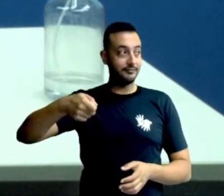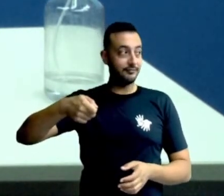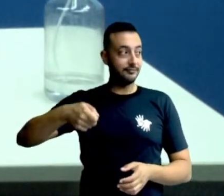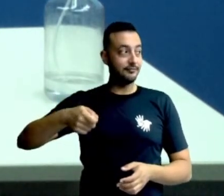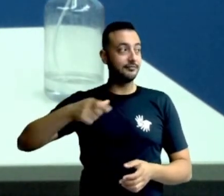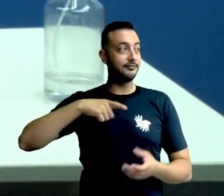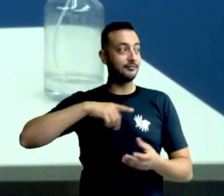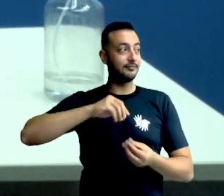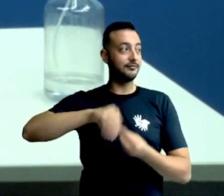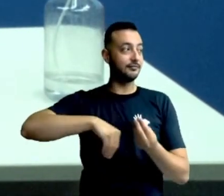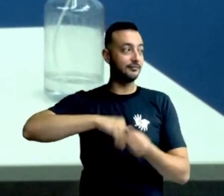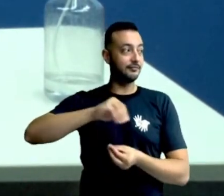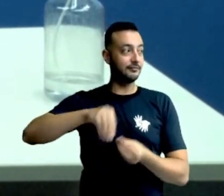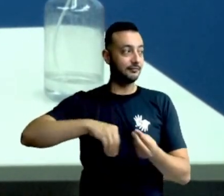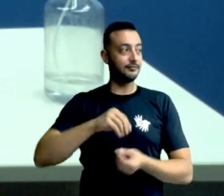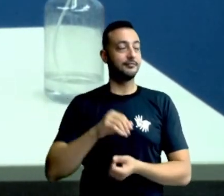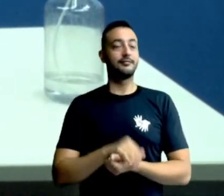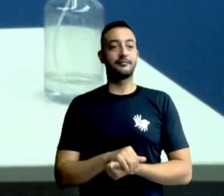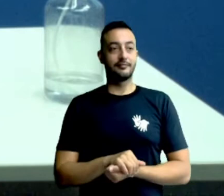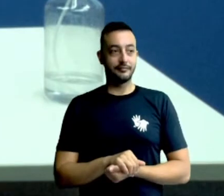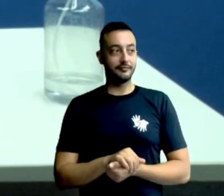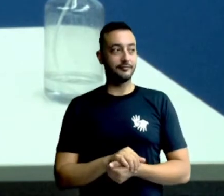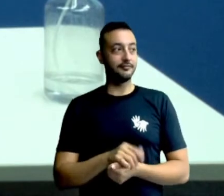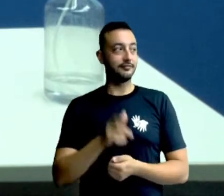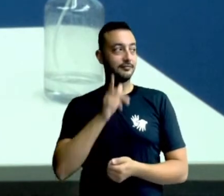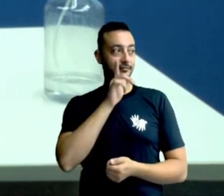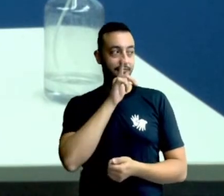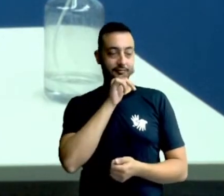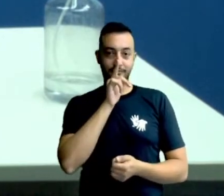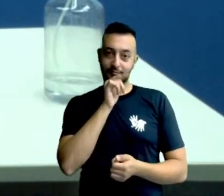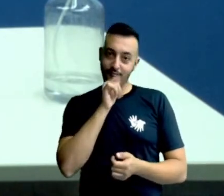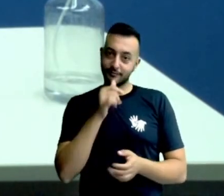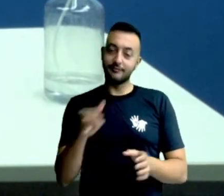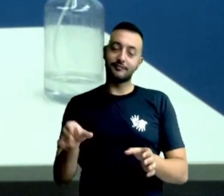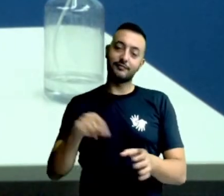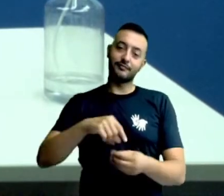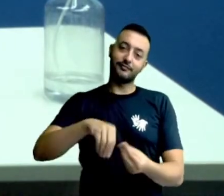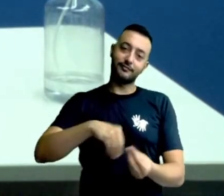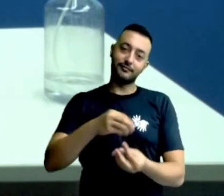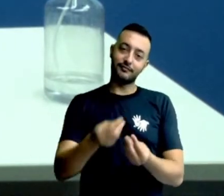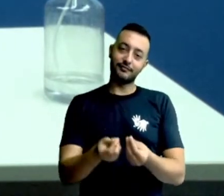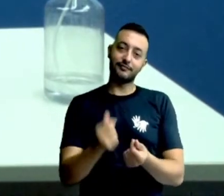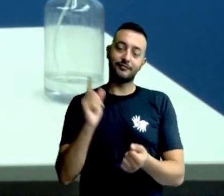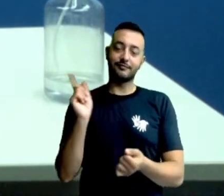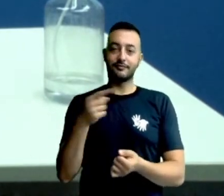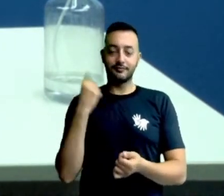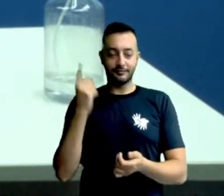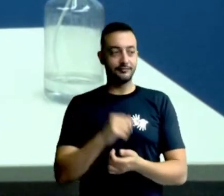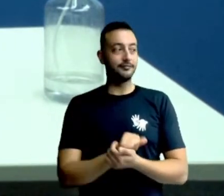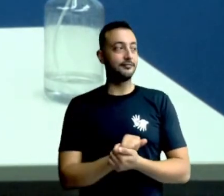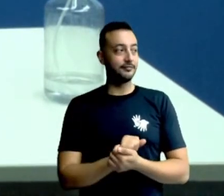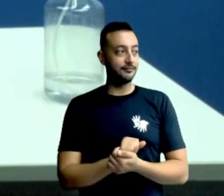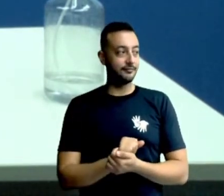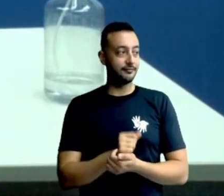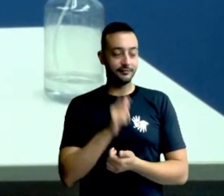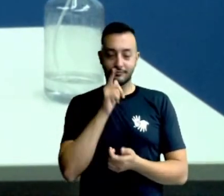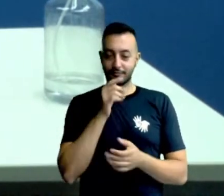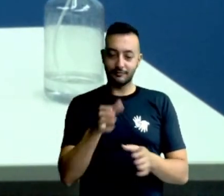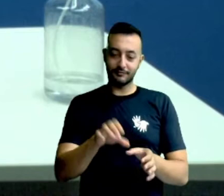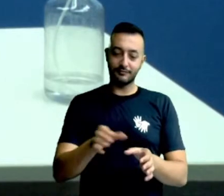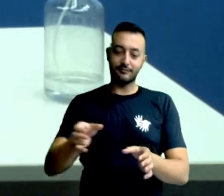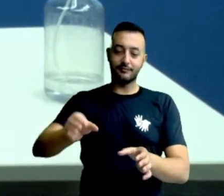vamos misturar, tá certo? Na água, que é o solvente universal. Vamos dividir essa água aqui nesse